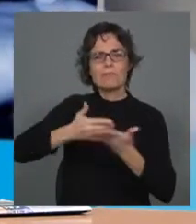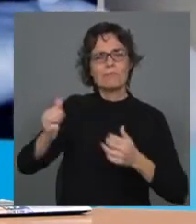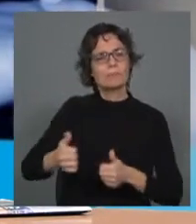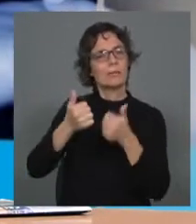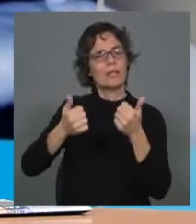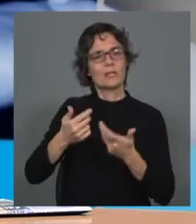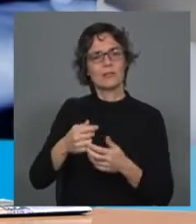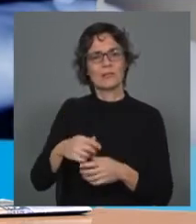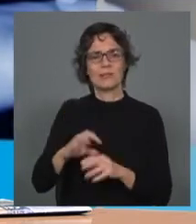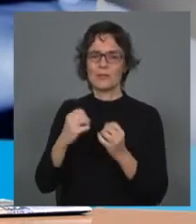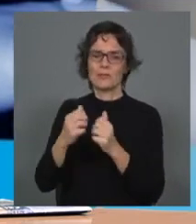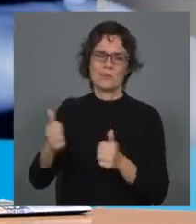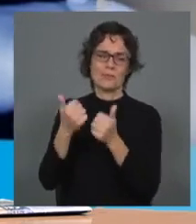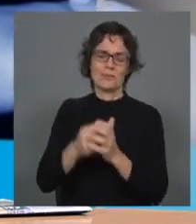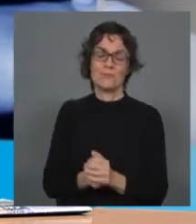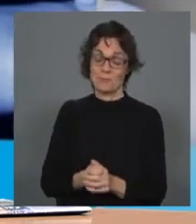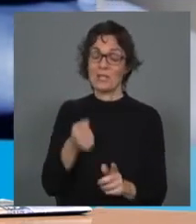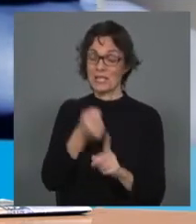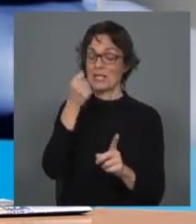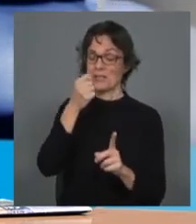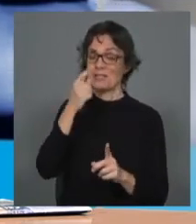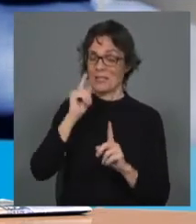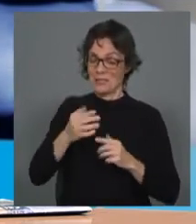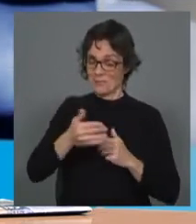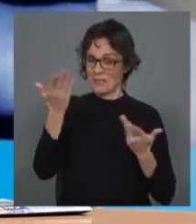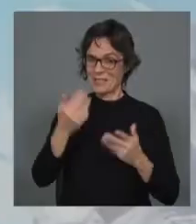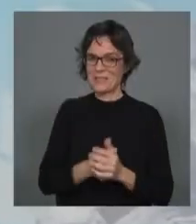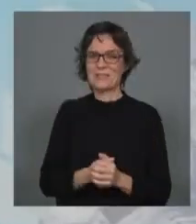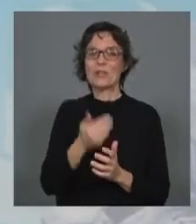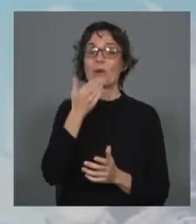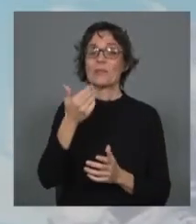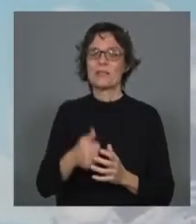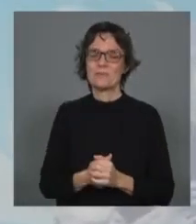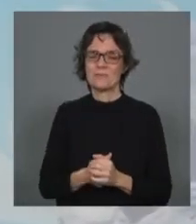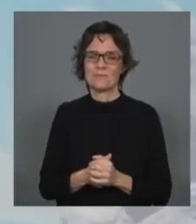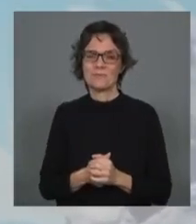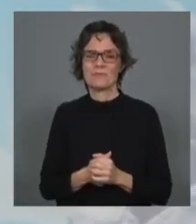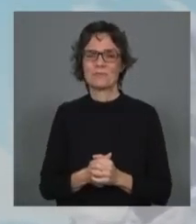a melhoria da sociedade. Fica esse desafio para o ano que está a começar. Muito obrigado. Muito obrigado por ter estado connosco.